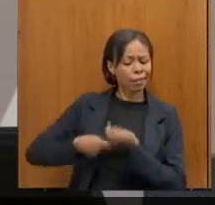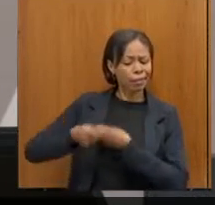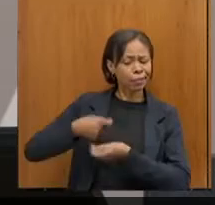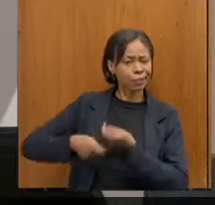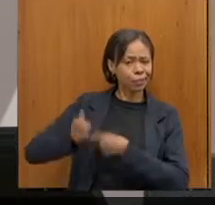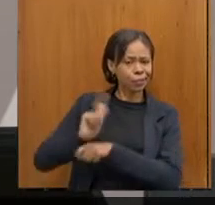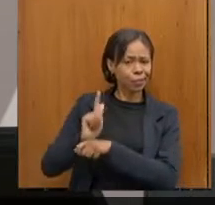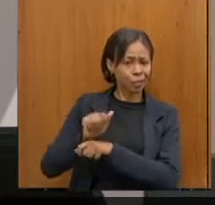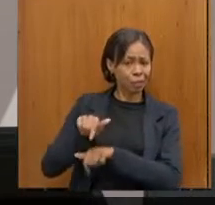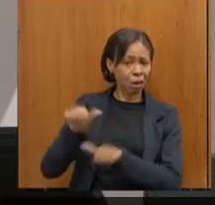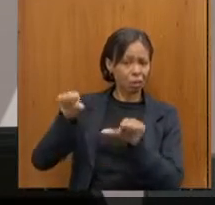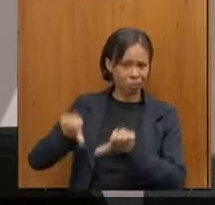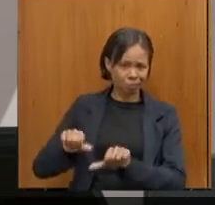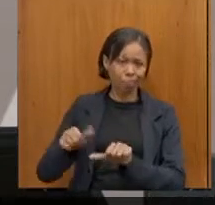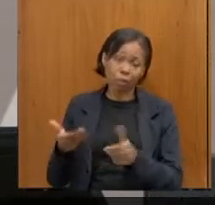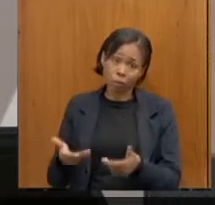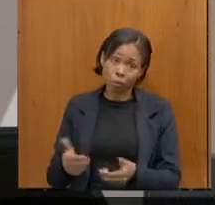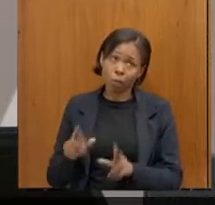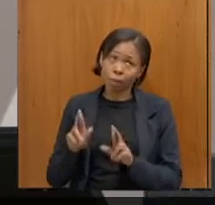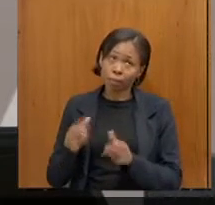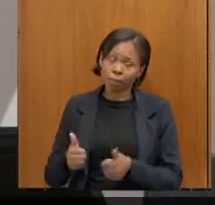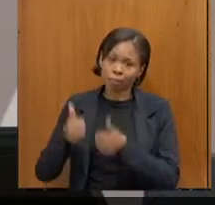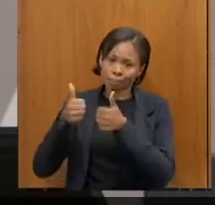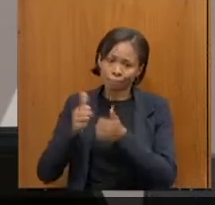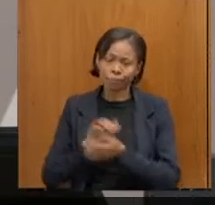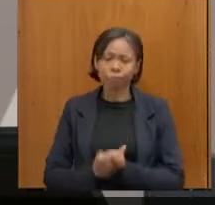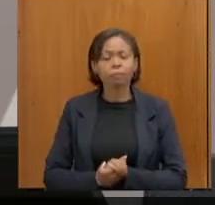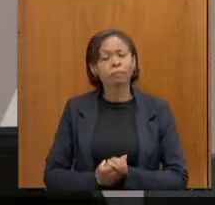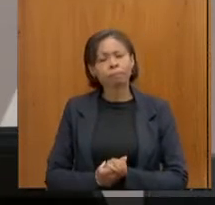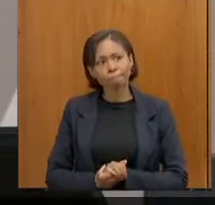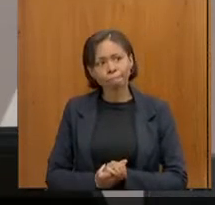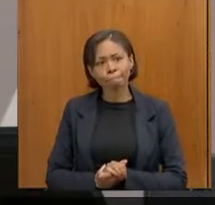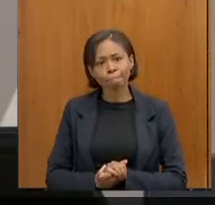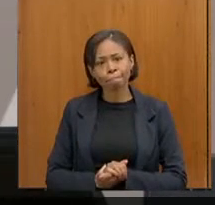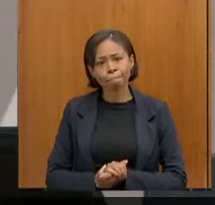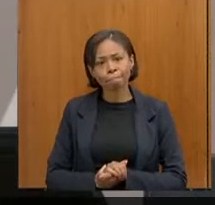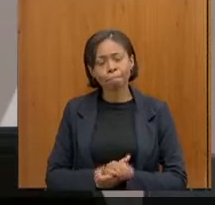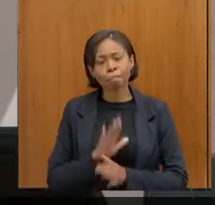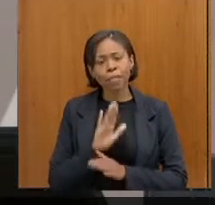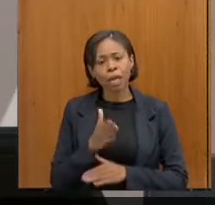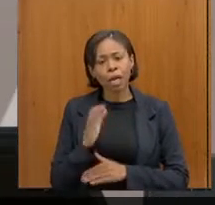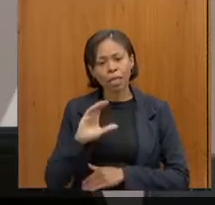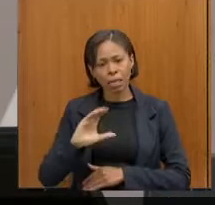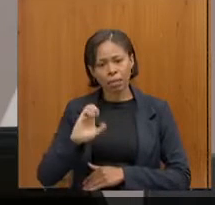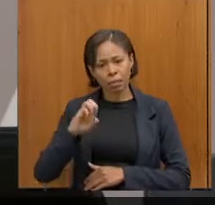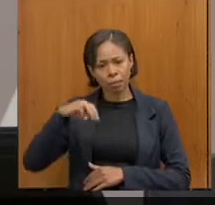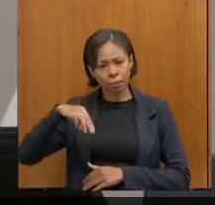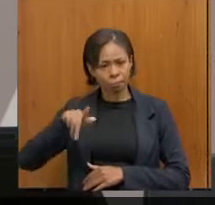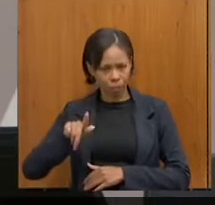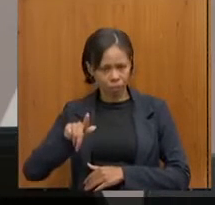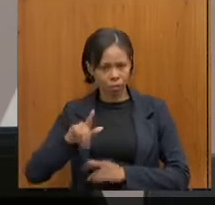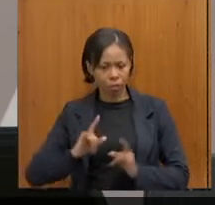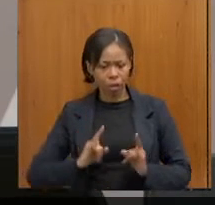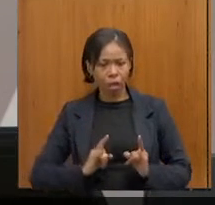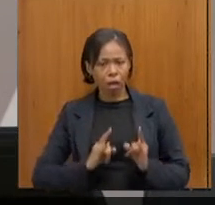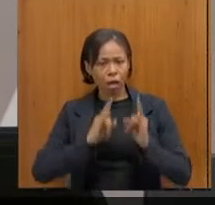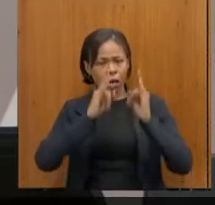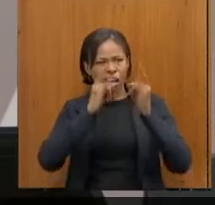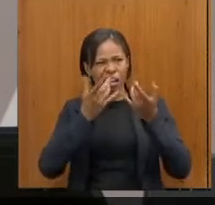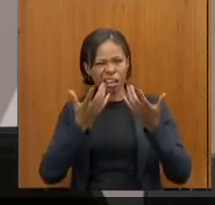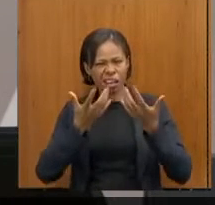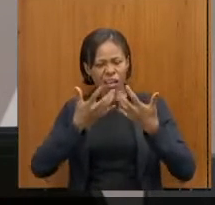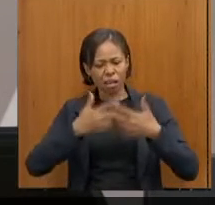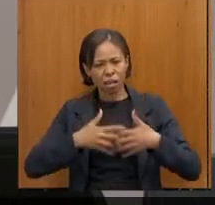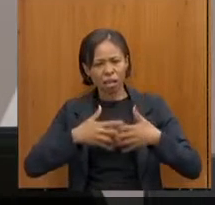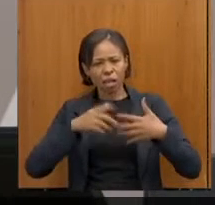melhore bom Presidente nós já perdemos hidrelétrica na Cemig por